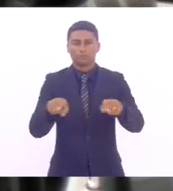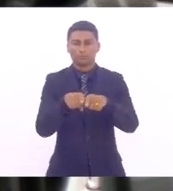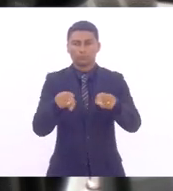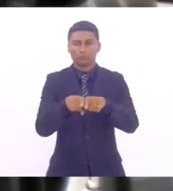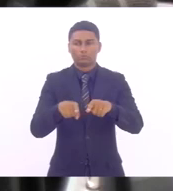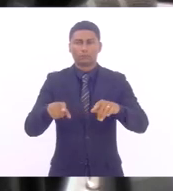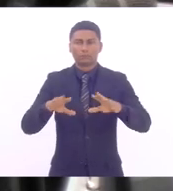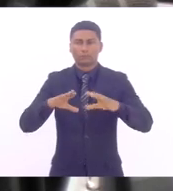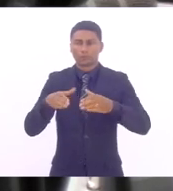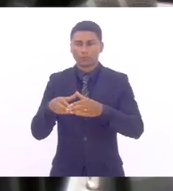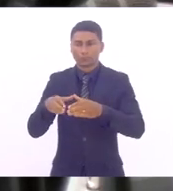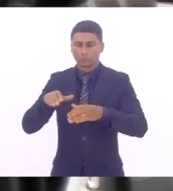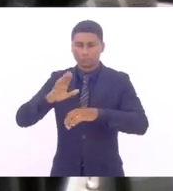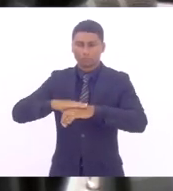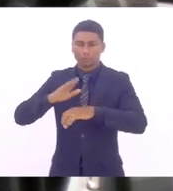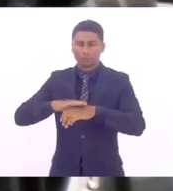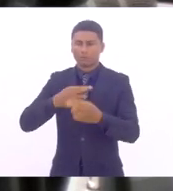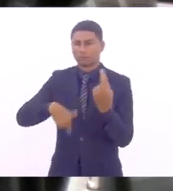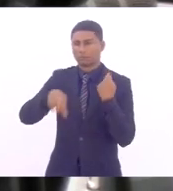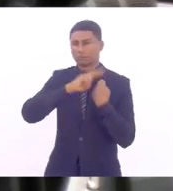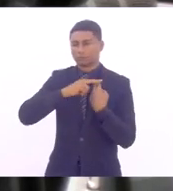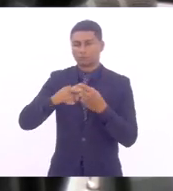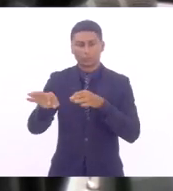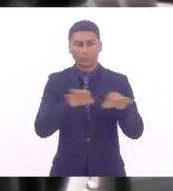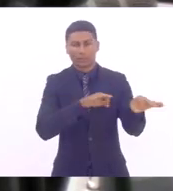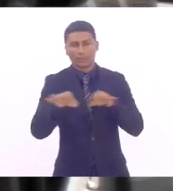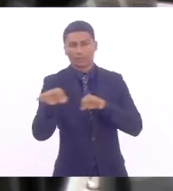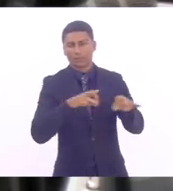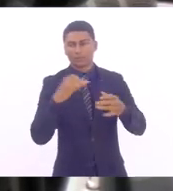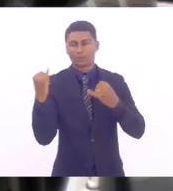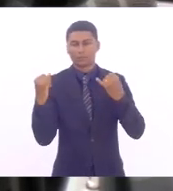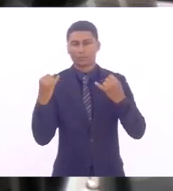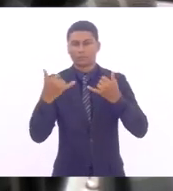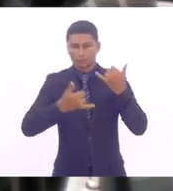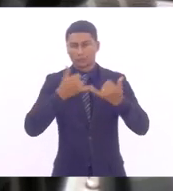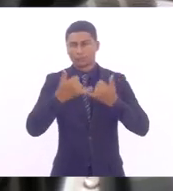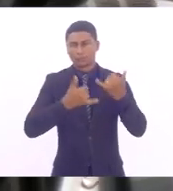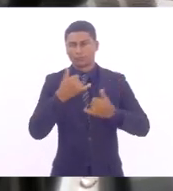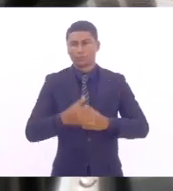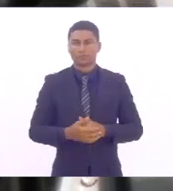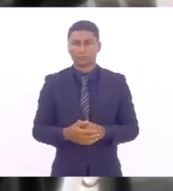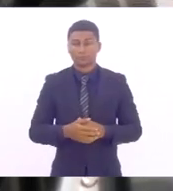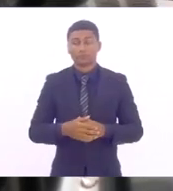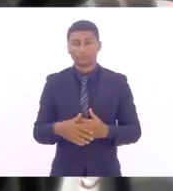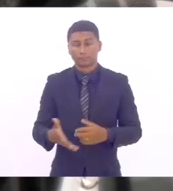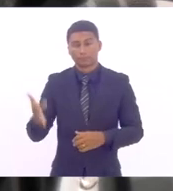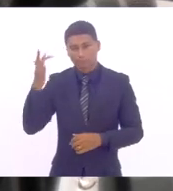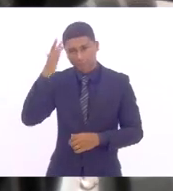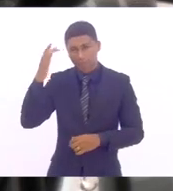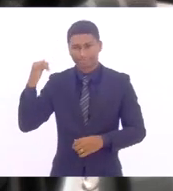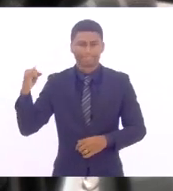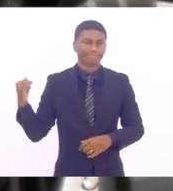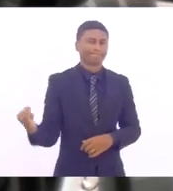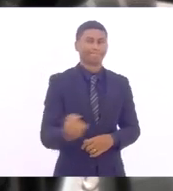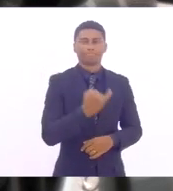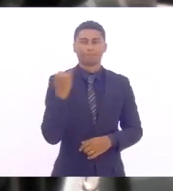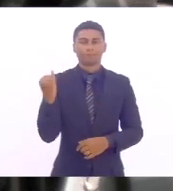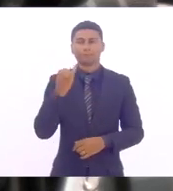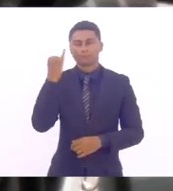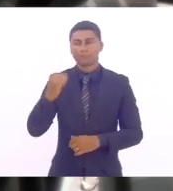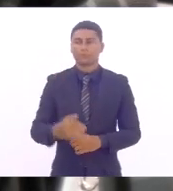envolvidos na organização desse evento. Então, para deixar consignado, eu acho isso muito importante,